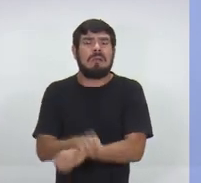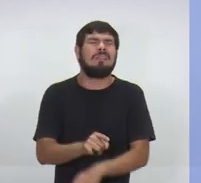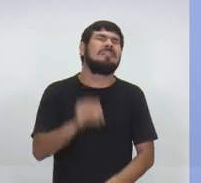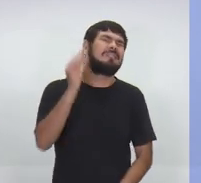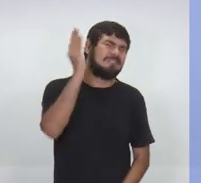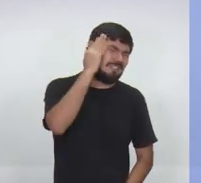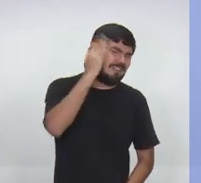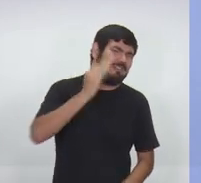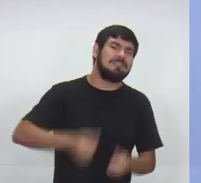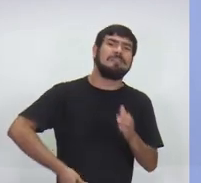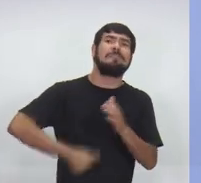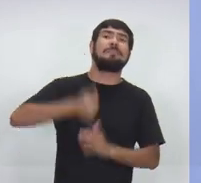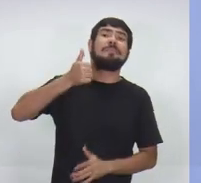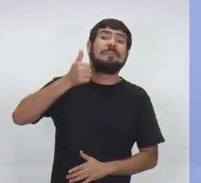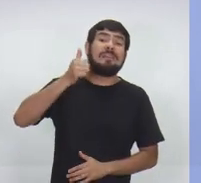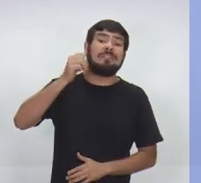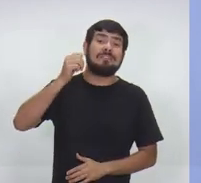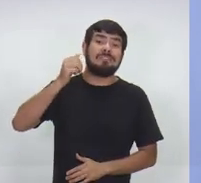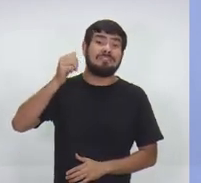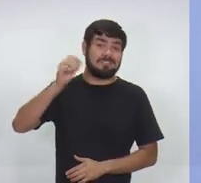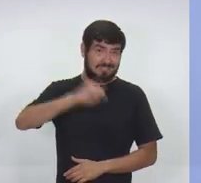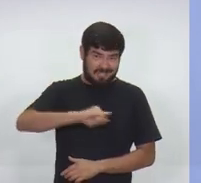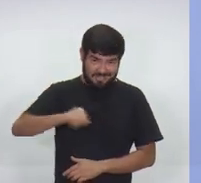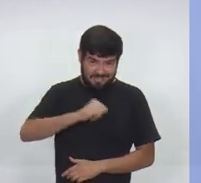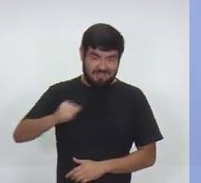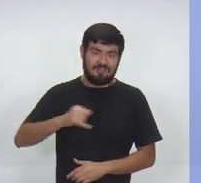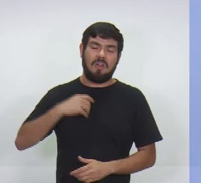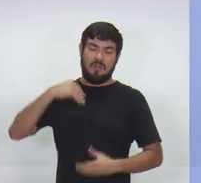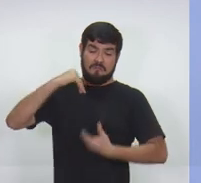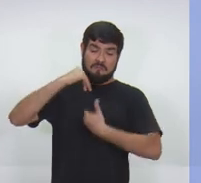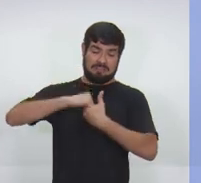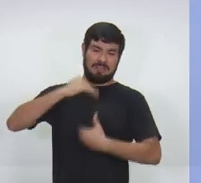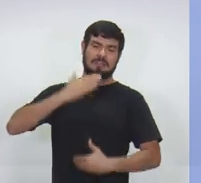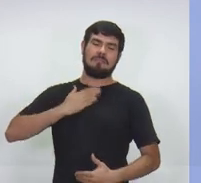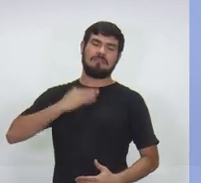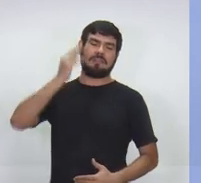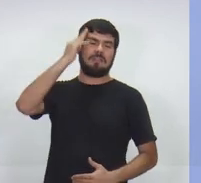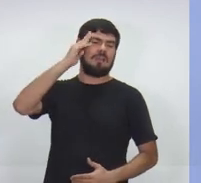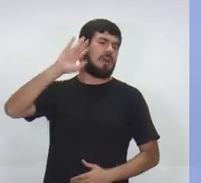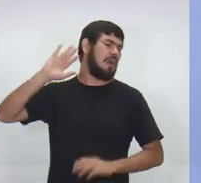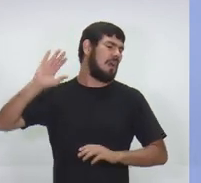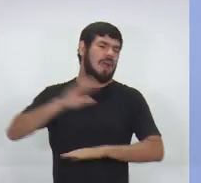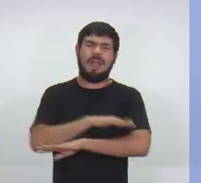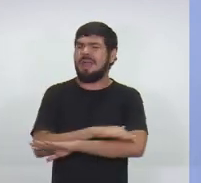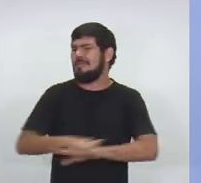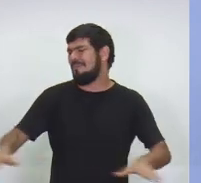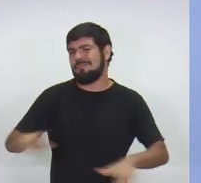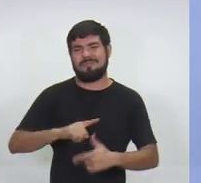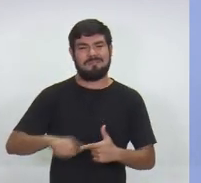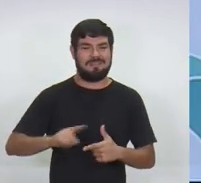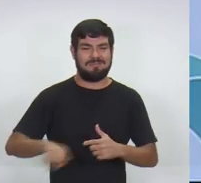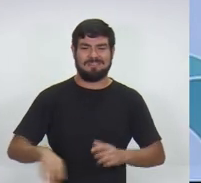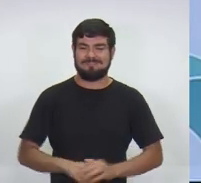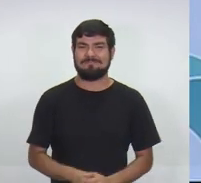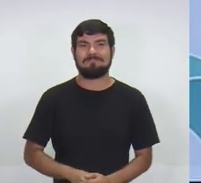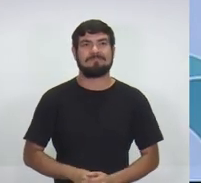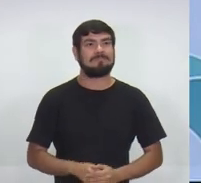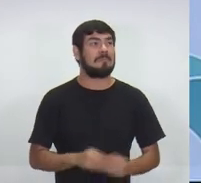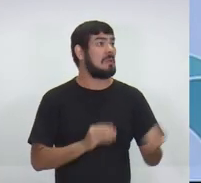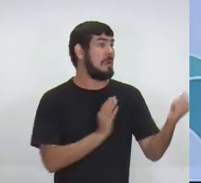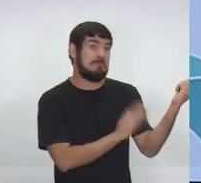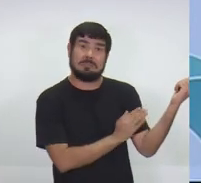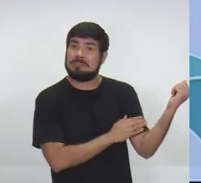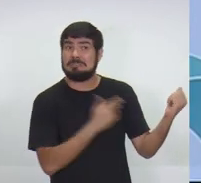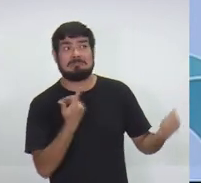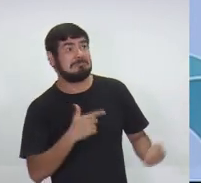janeiro votando no omar 55 nós vamos resolver este tipo de problema o candidato amazonino não está